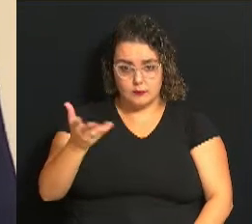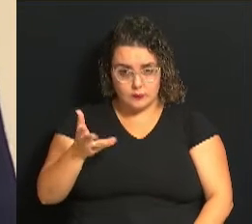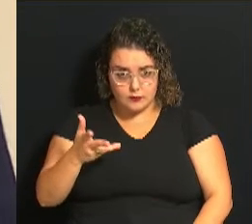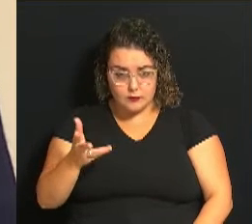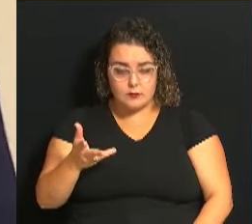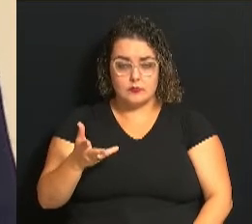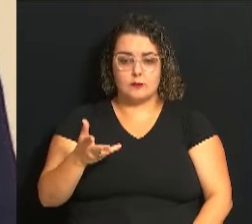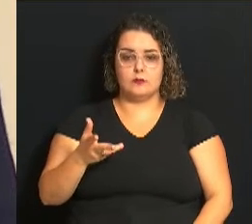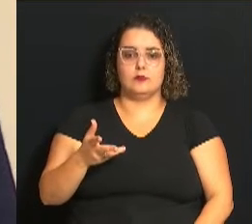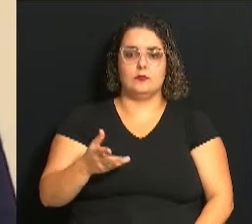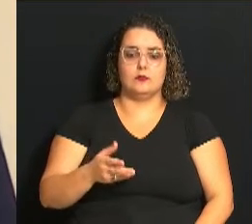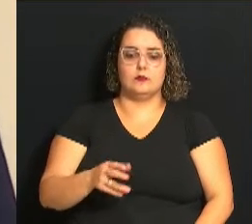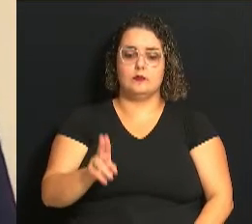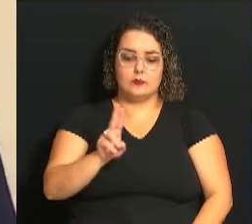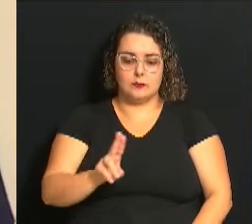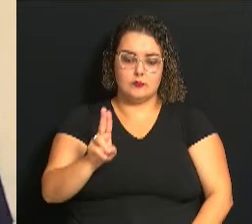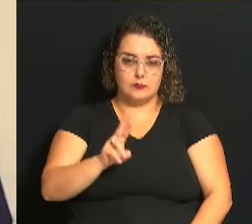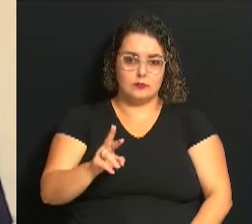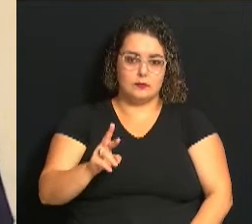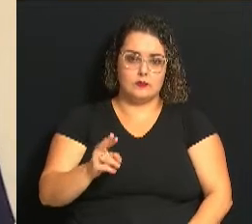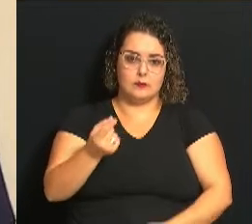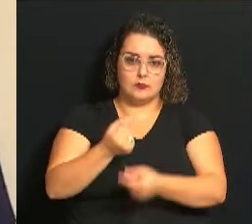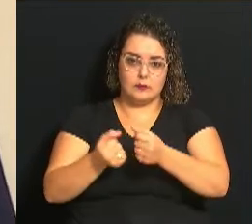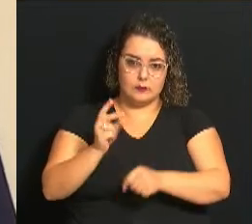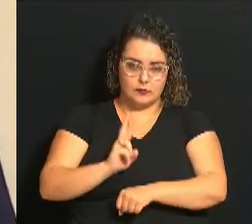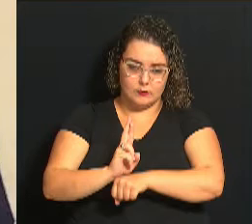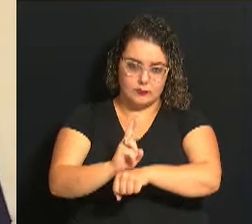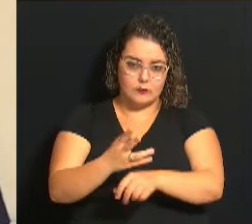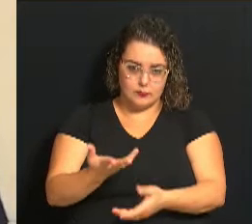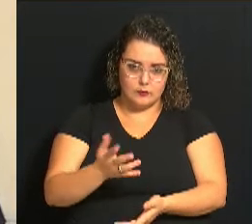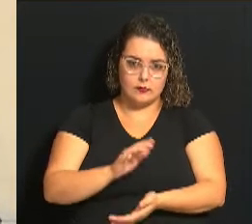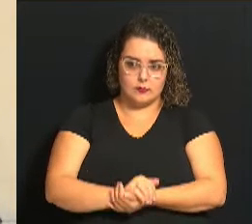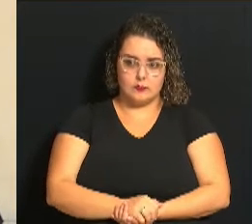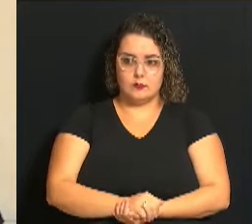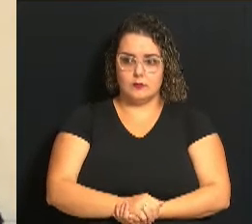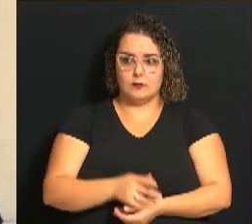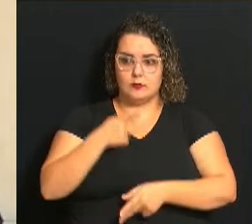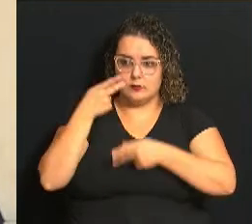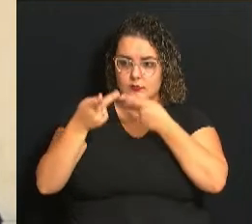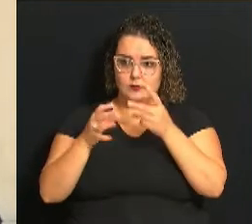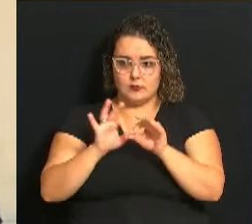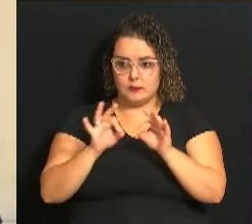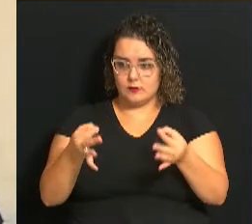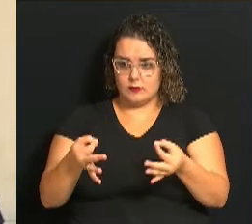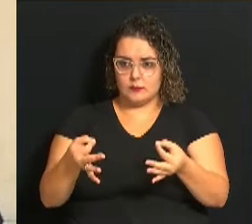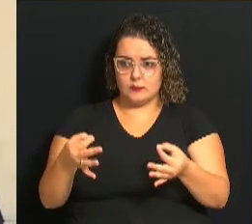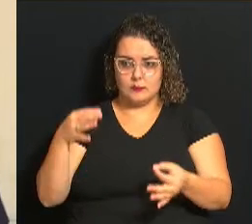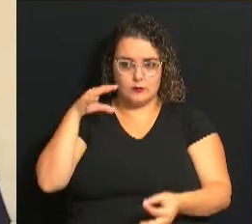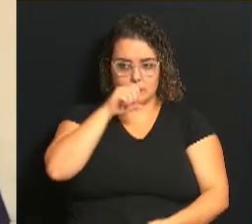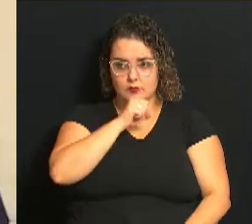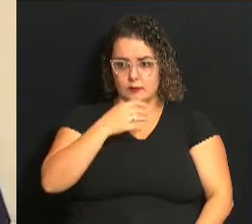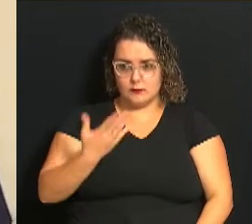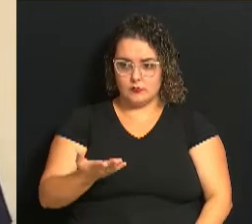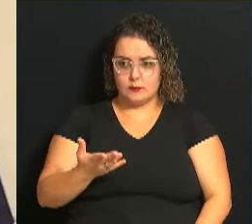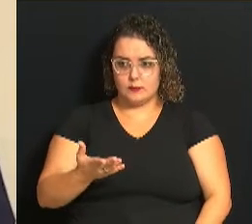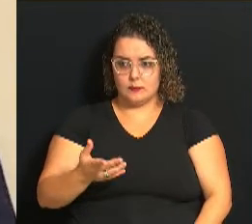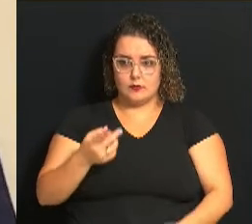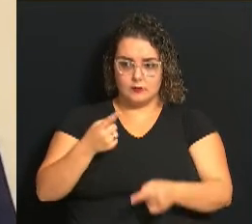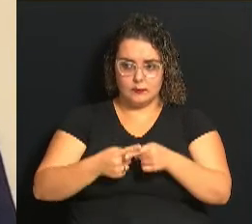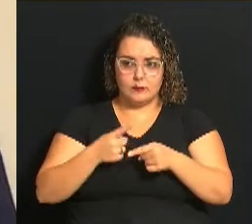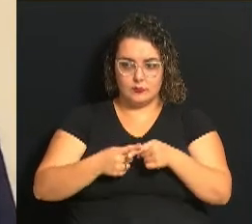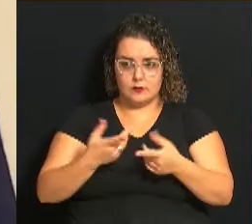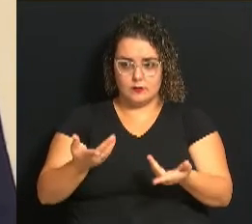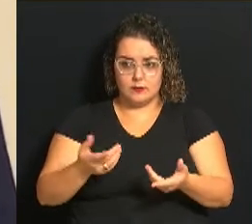na implementação desses recursos do fundo. Tá? Então, minha fala é muito simples, muito prática, rápida, justamente porque trata-se de